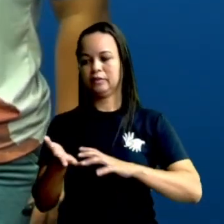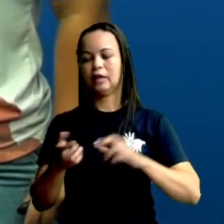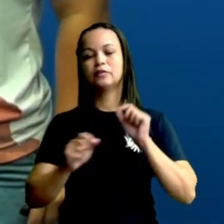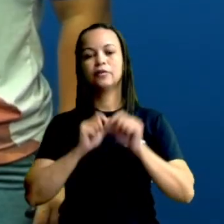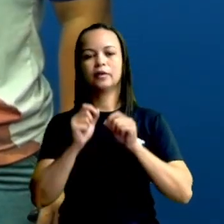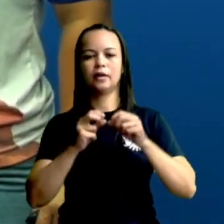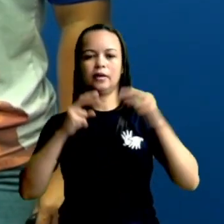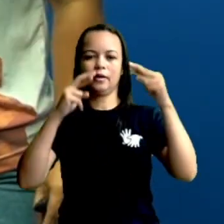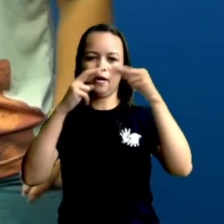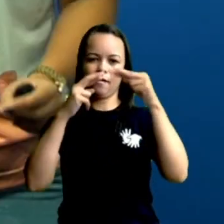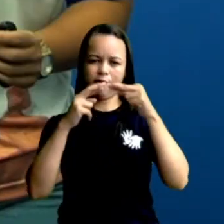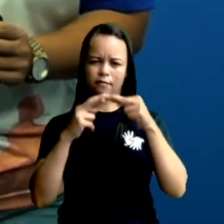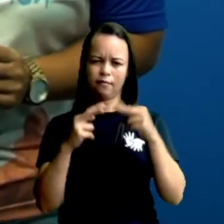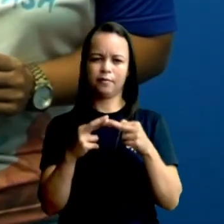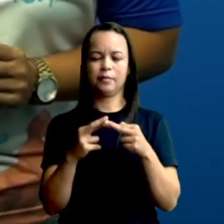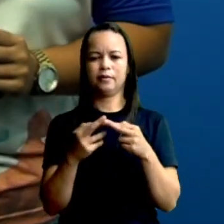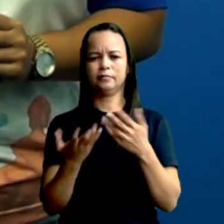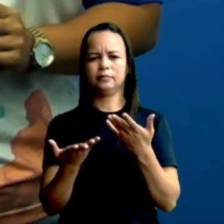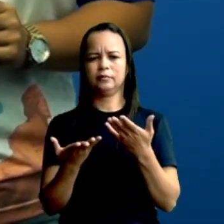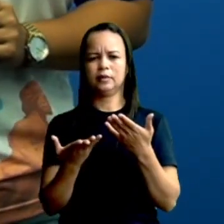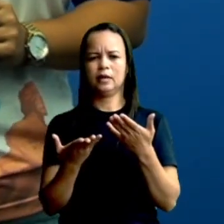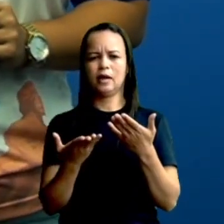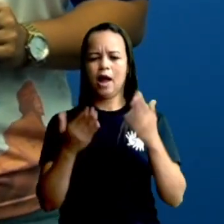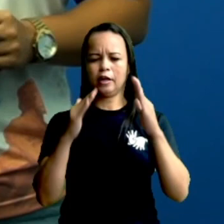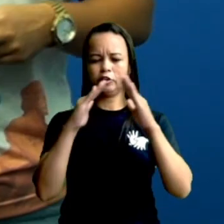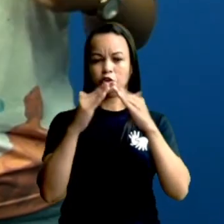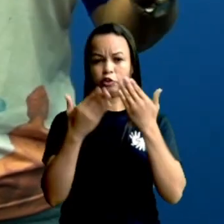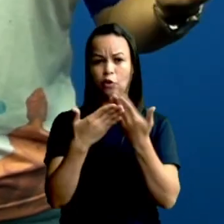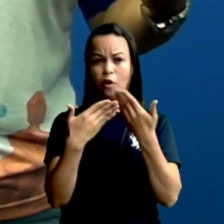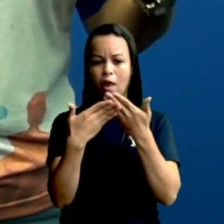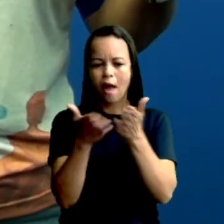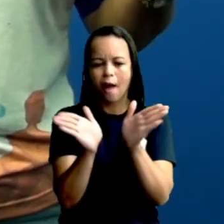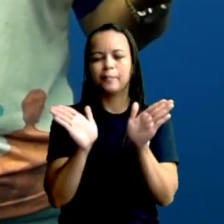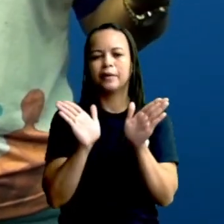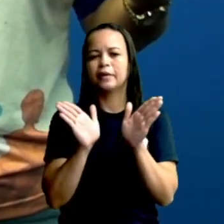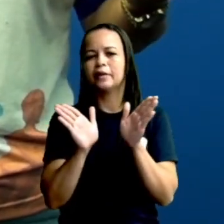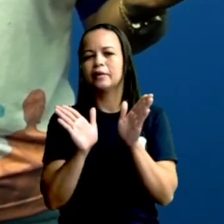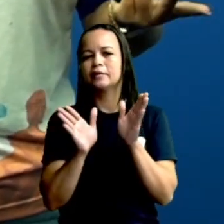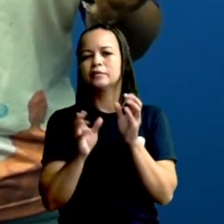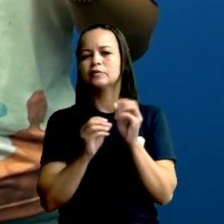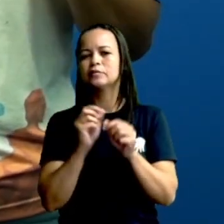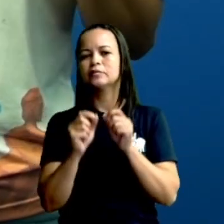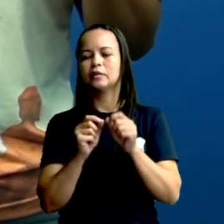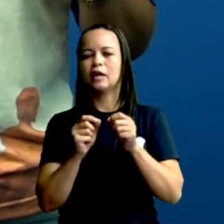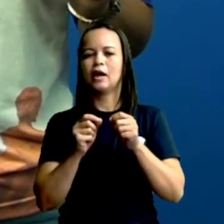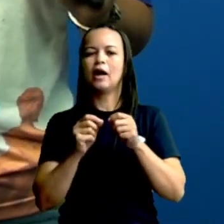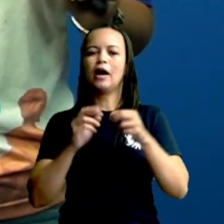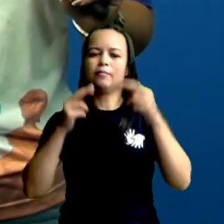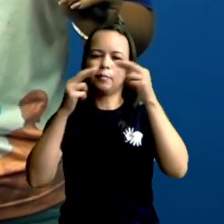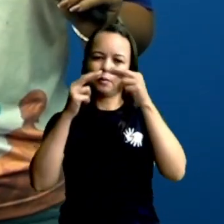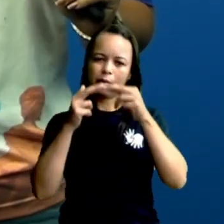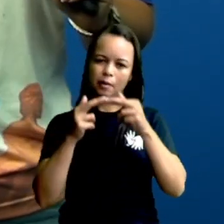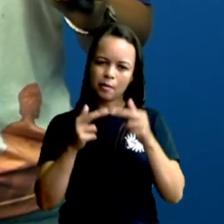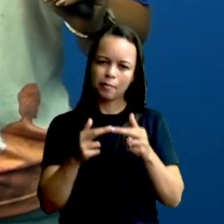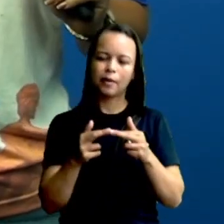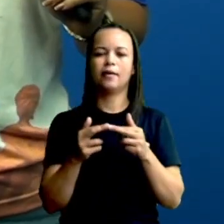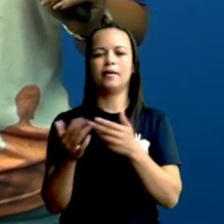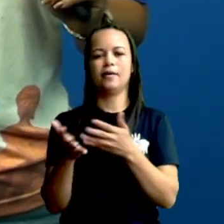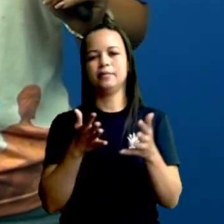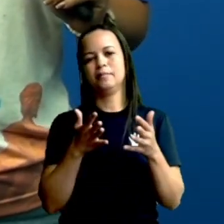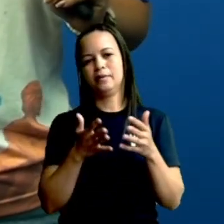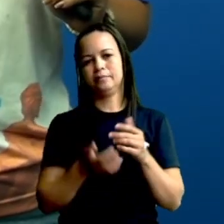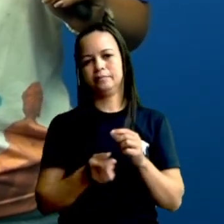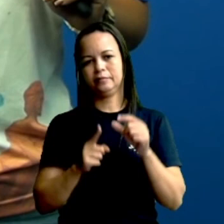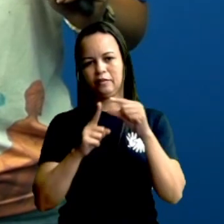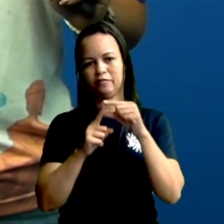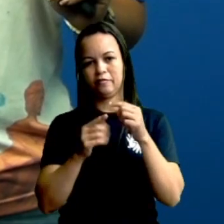rima com essa frase: quando minha escola abrir, certo? Quando a minha escola abrir, e aí você vai completar a frase e vai